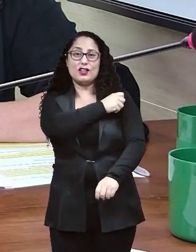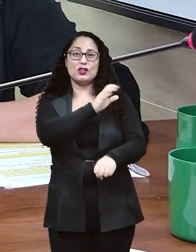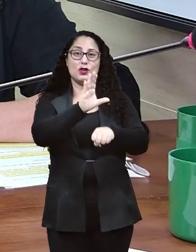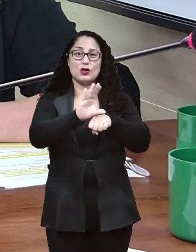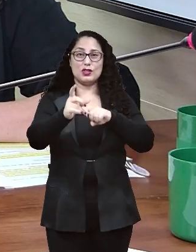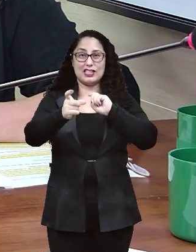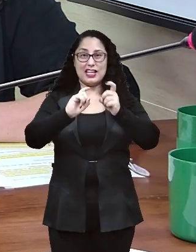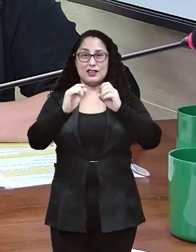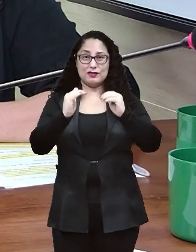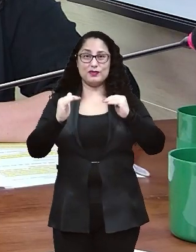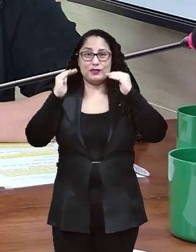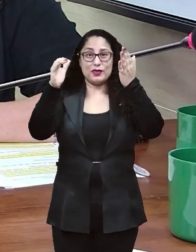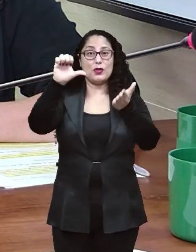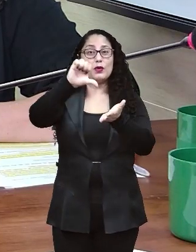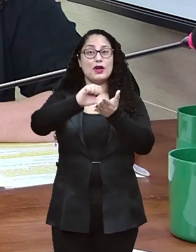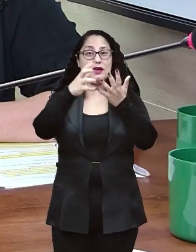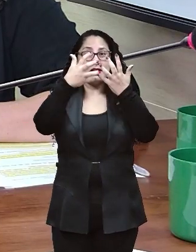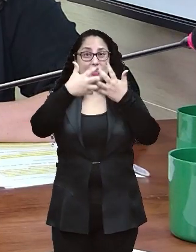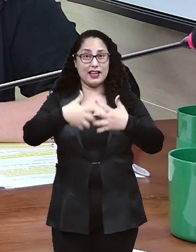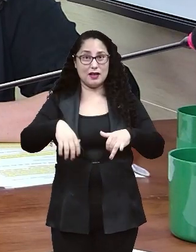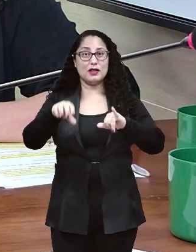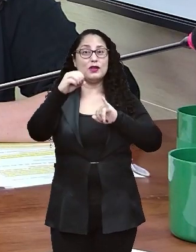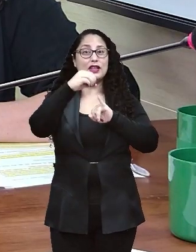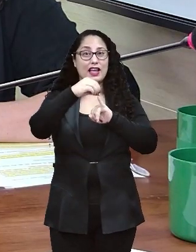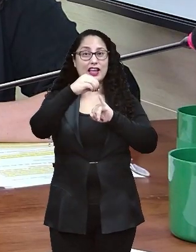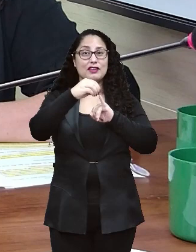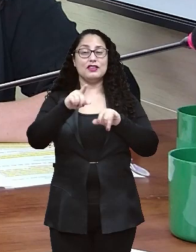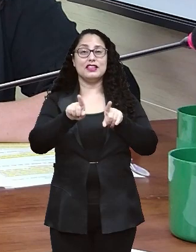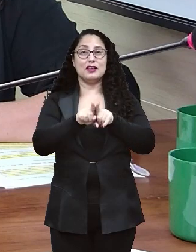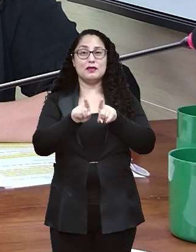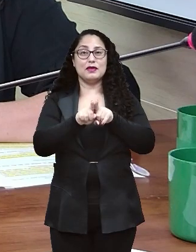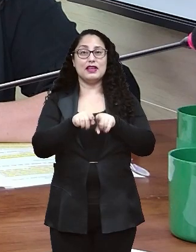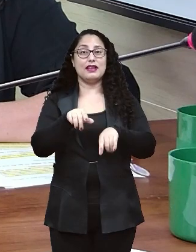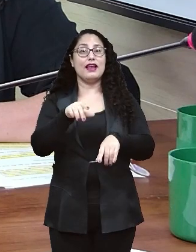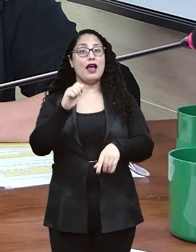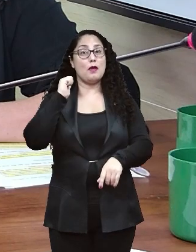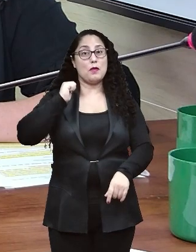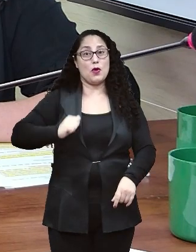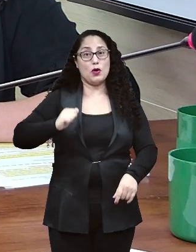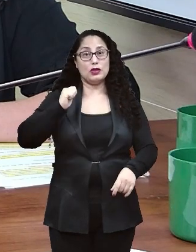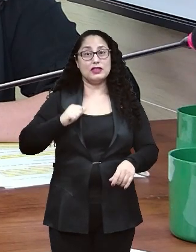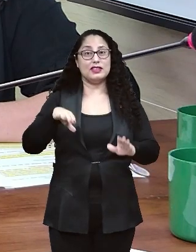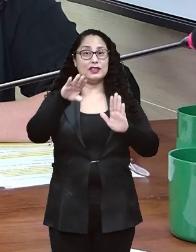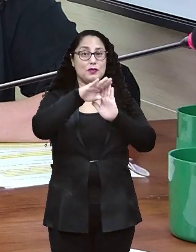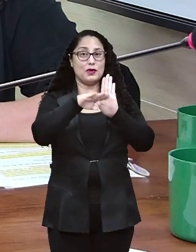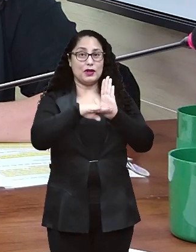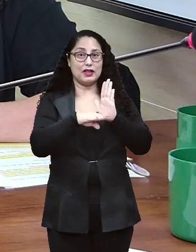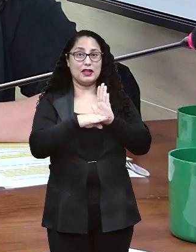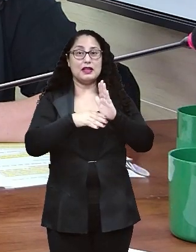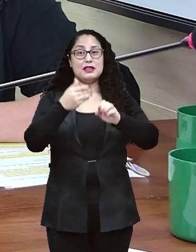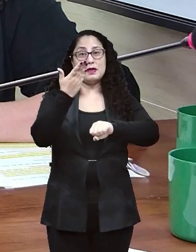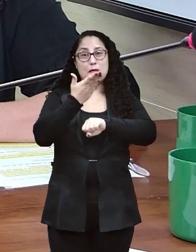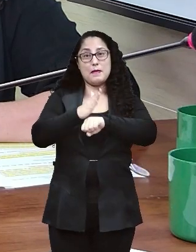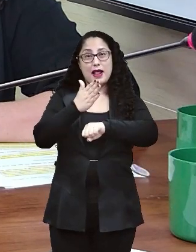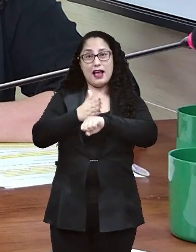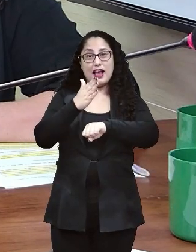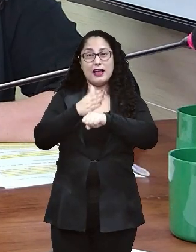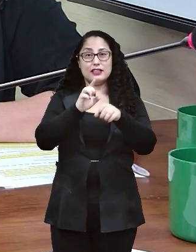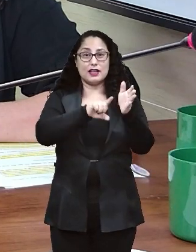superior de administração do Campus Gama do IFB, também é bolsista do programa de